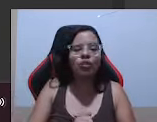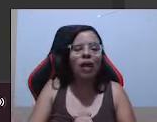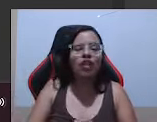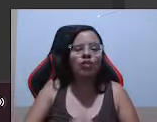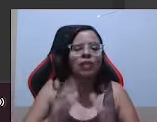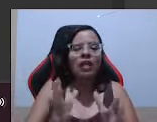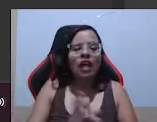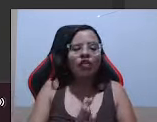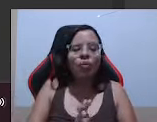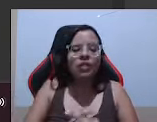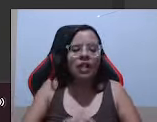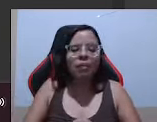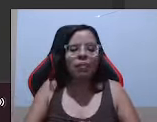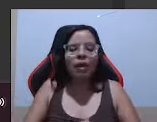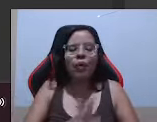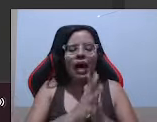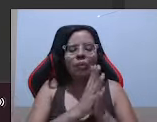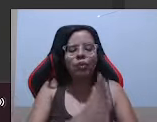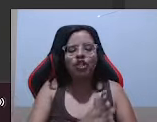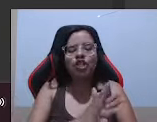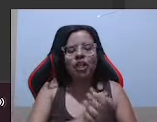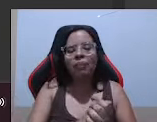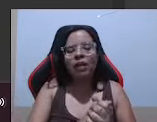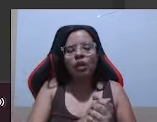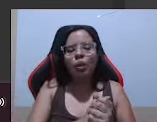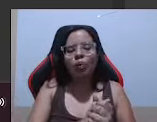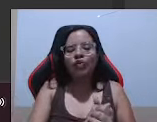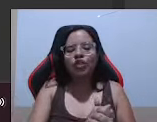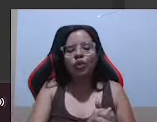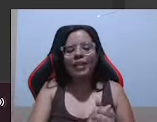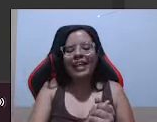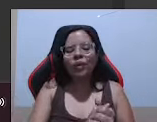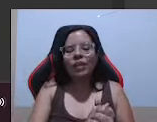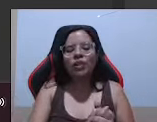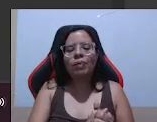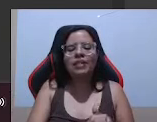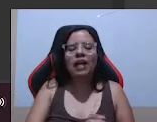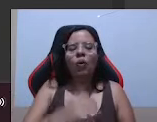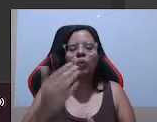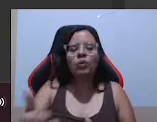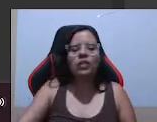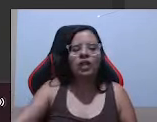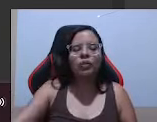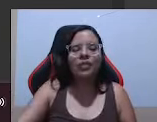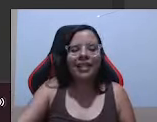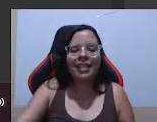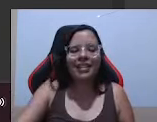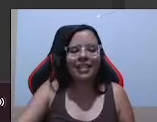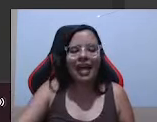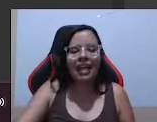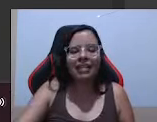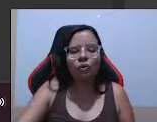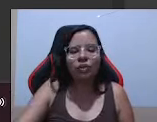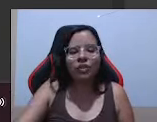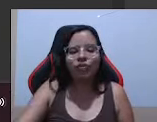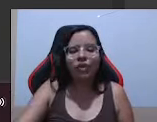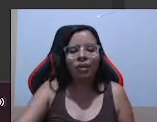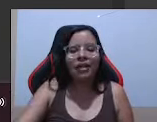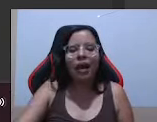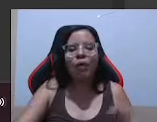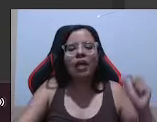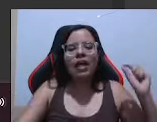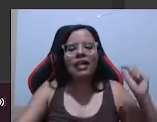da Hotmart. Eu vou mostrar primeiro a apostila do professor de Educação Básica 1 dos anos iniciais do